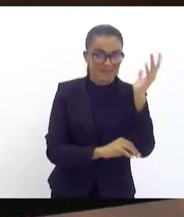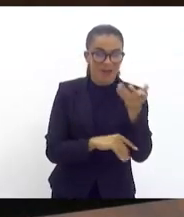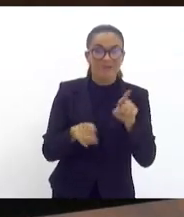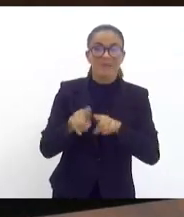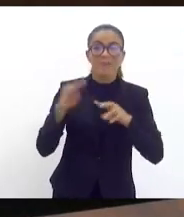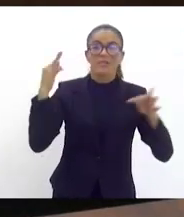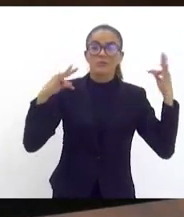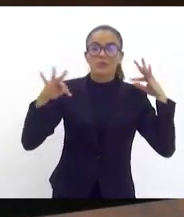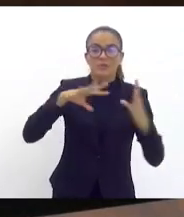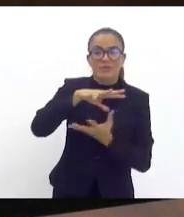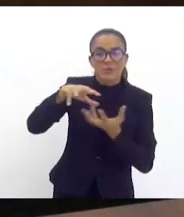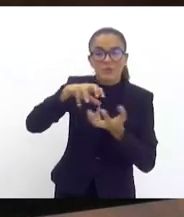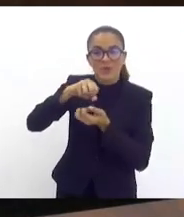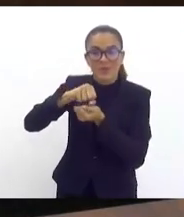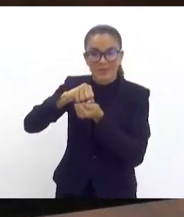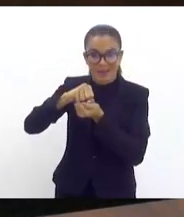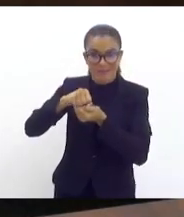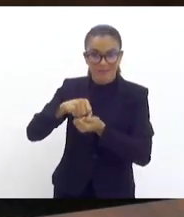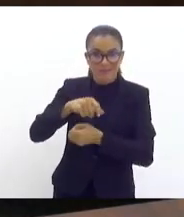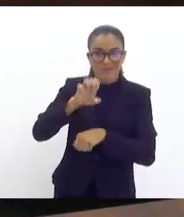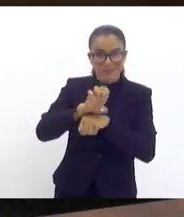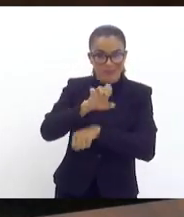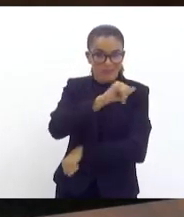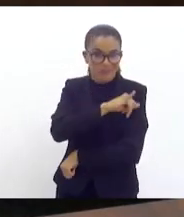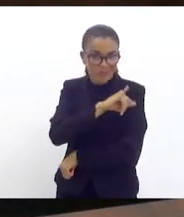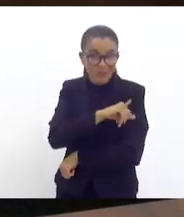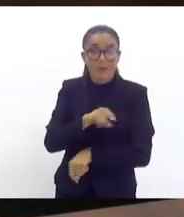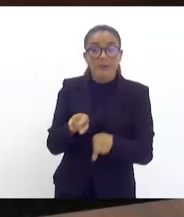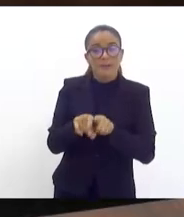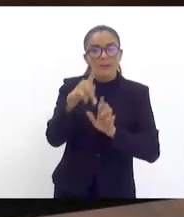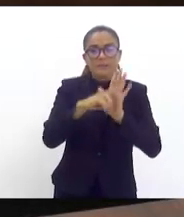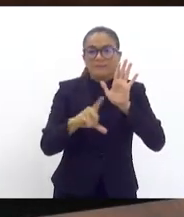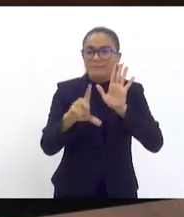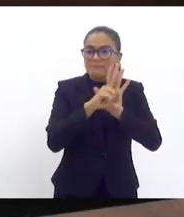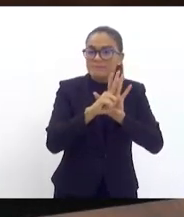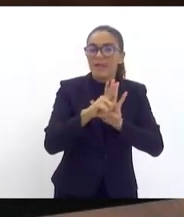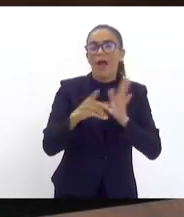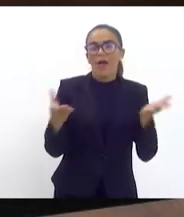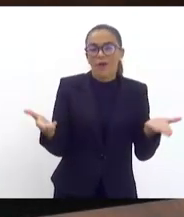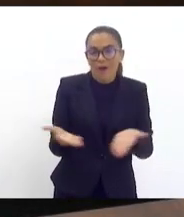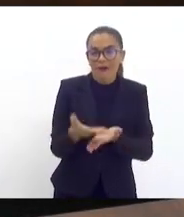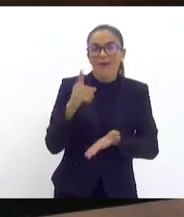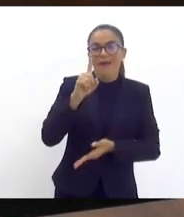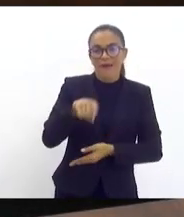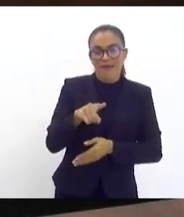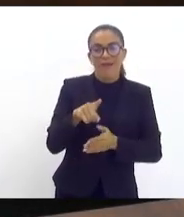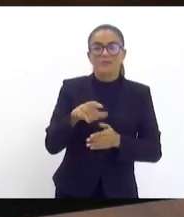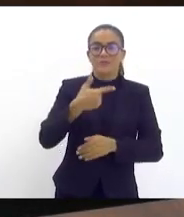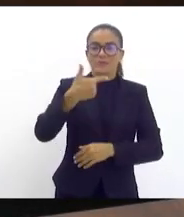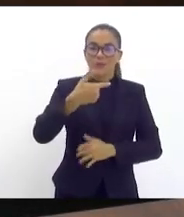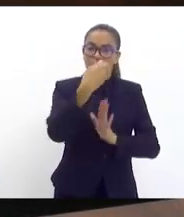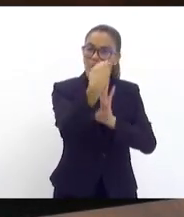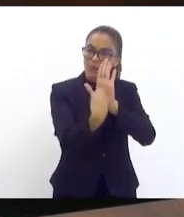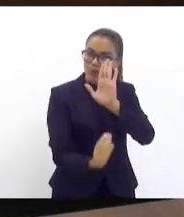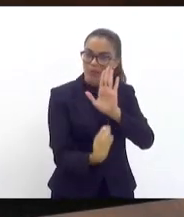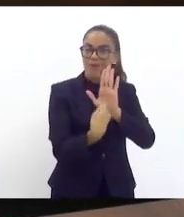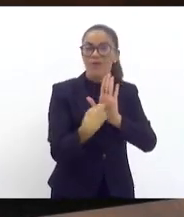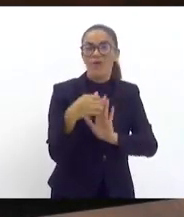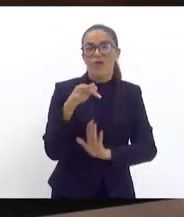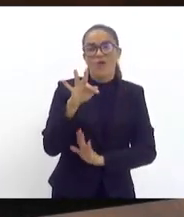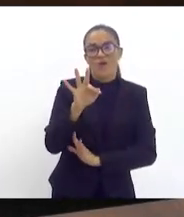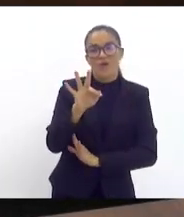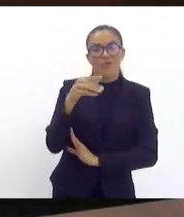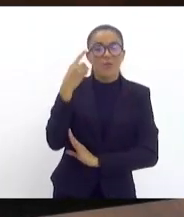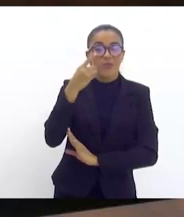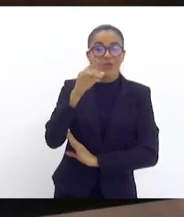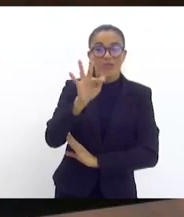turismo sustentável no estado do Rio de Janeiro, e esse projeto também passa a ser de coautoria do deputado Felipe Poubel.